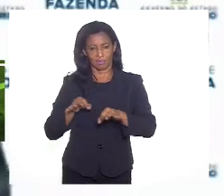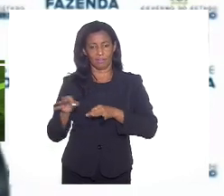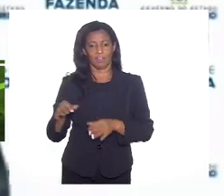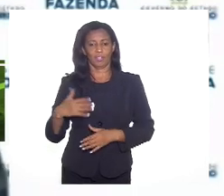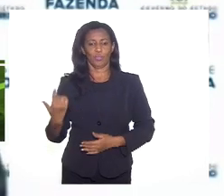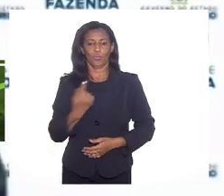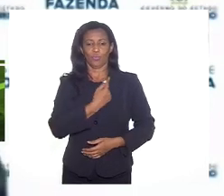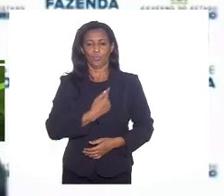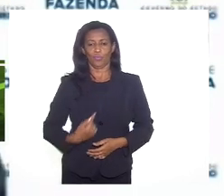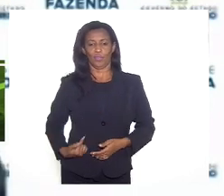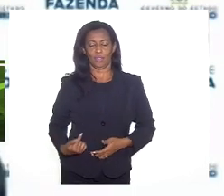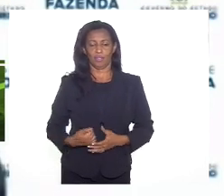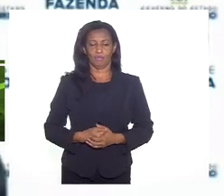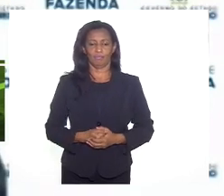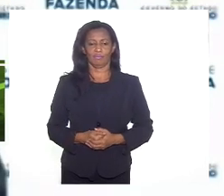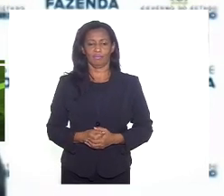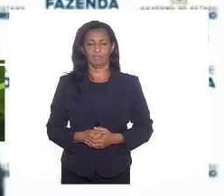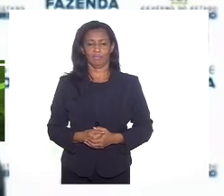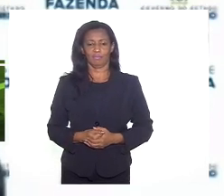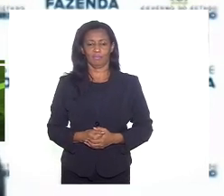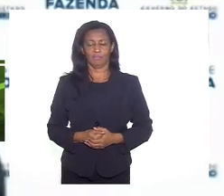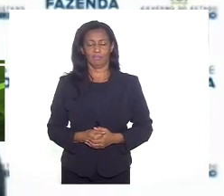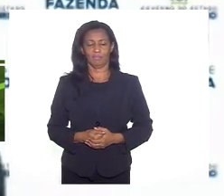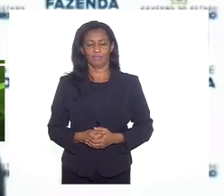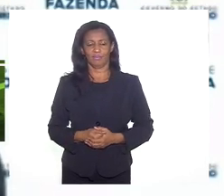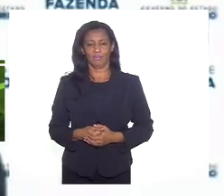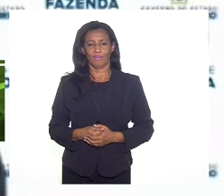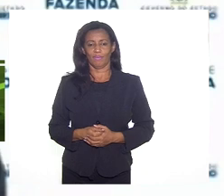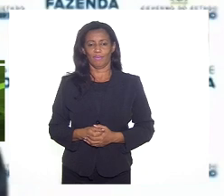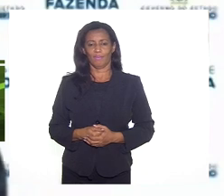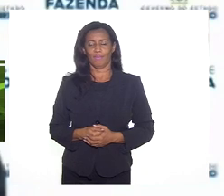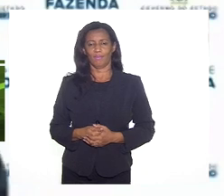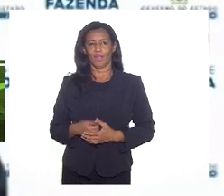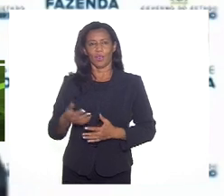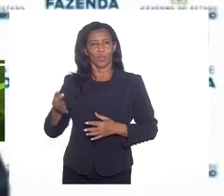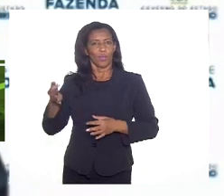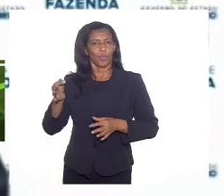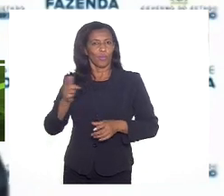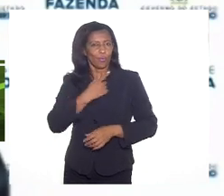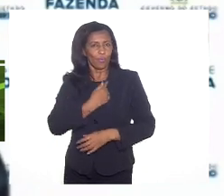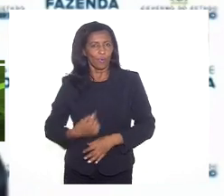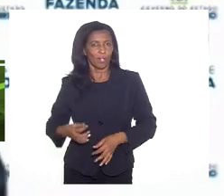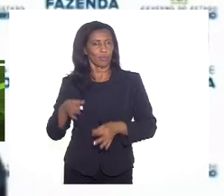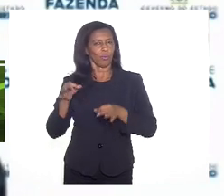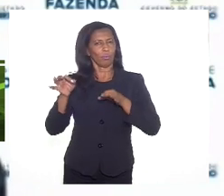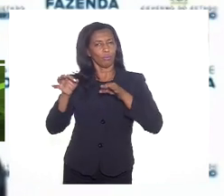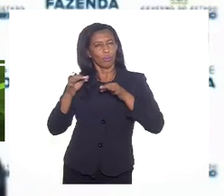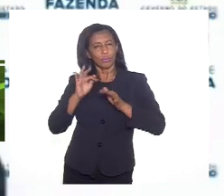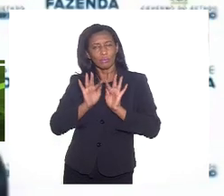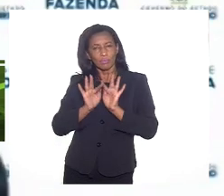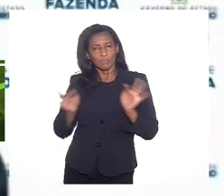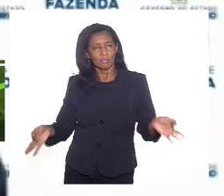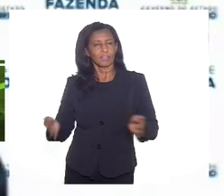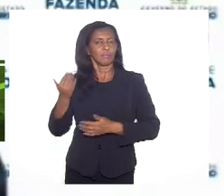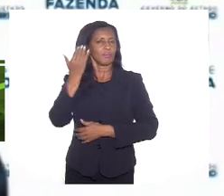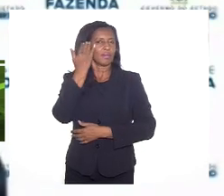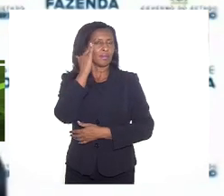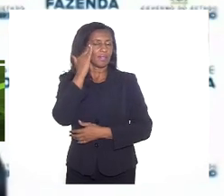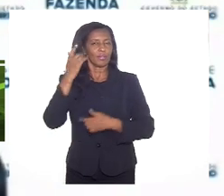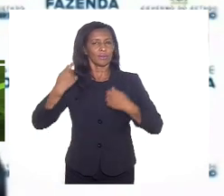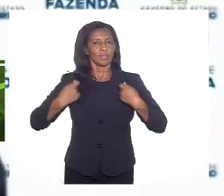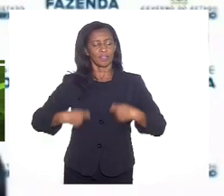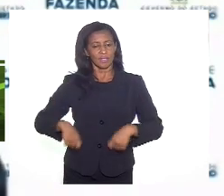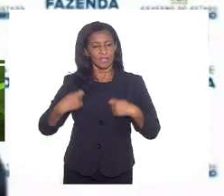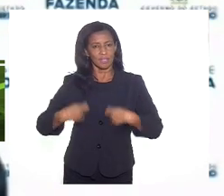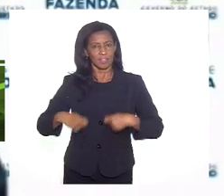o governador, de forma muito, muito sensível, entendeu essa